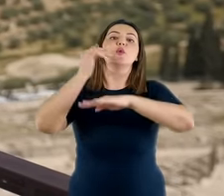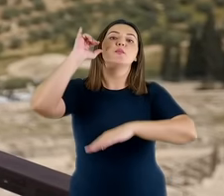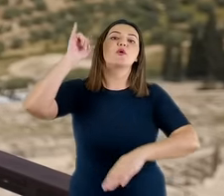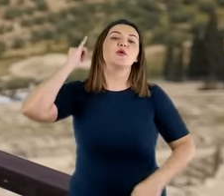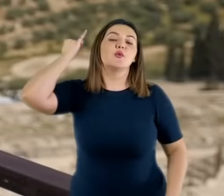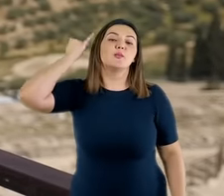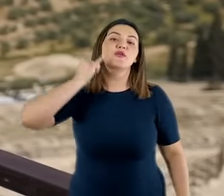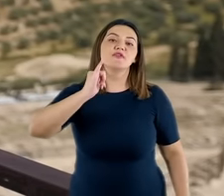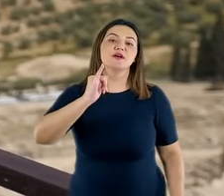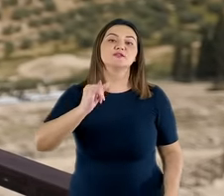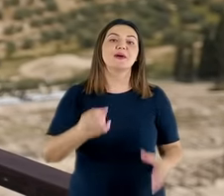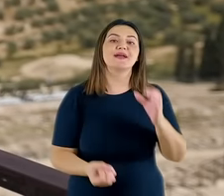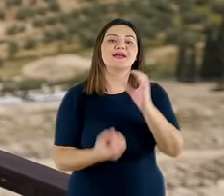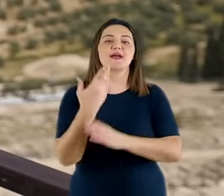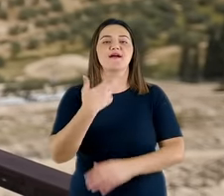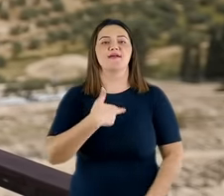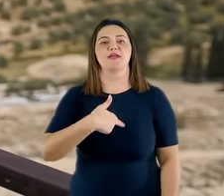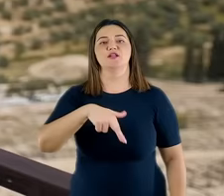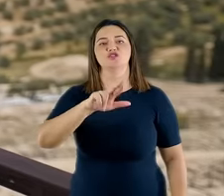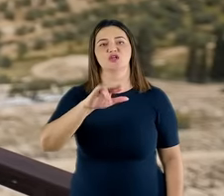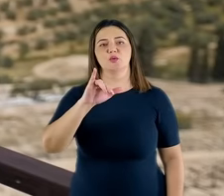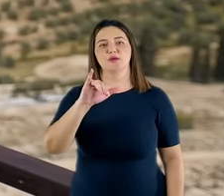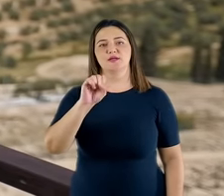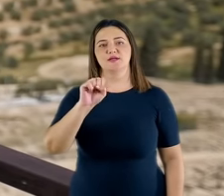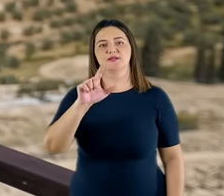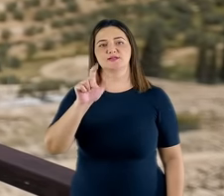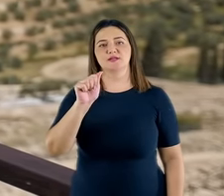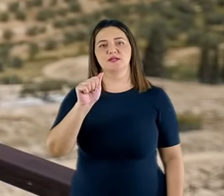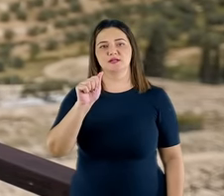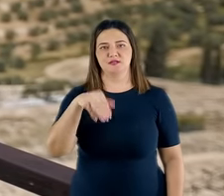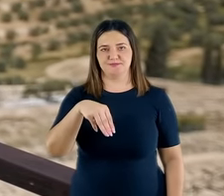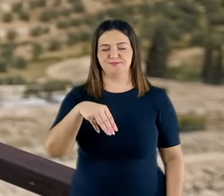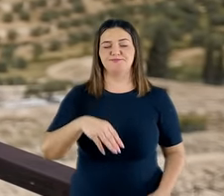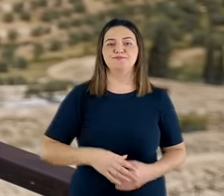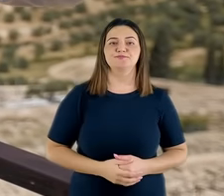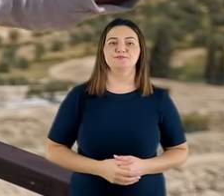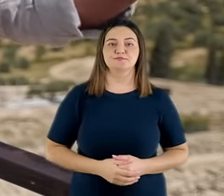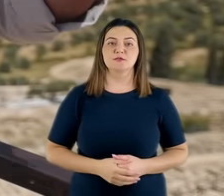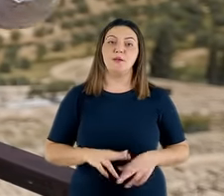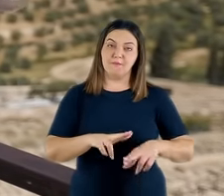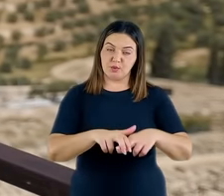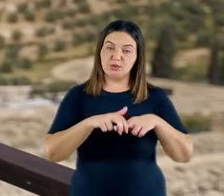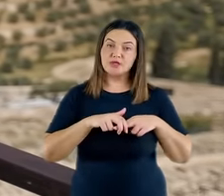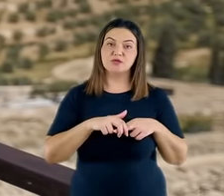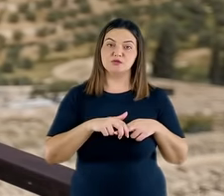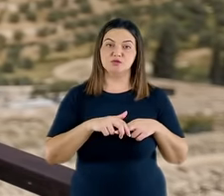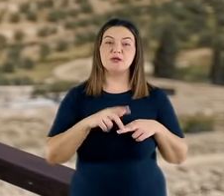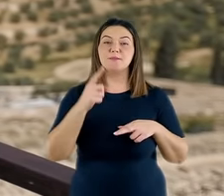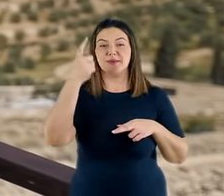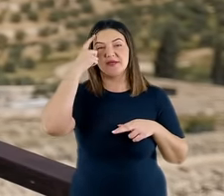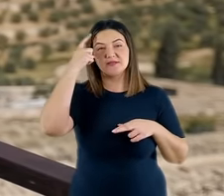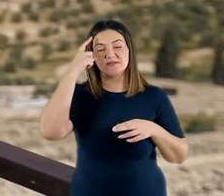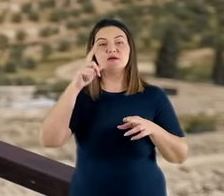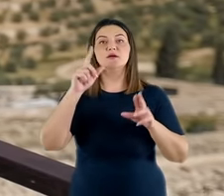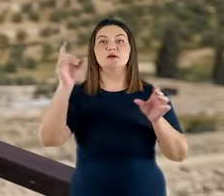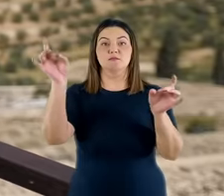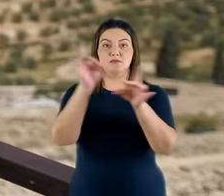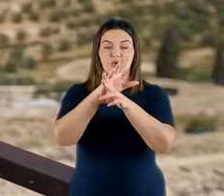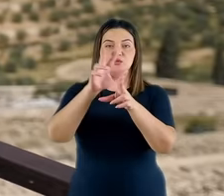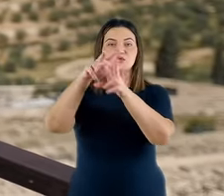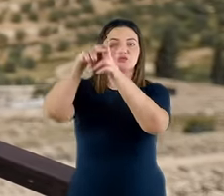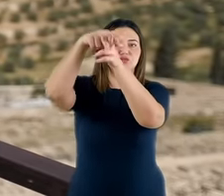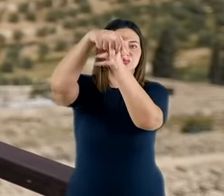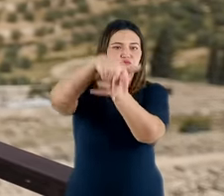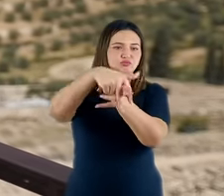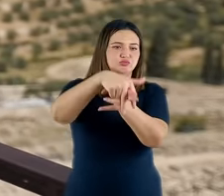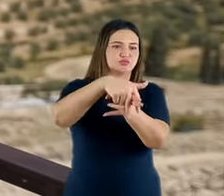para fundar o Islã. Então, daqui de Jerusalém, Maomé teria ido até o paraíso e do paraíso teria voltado no caminho que dava